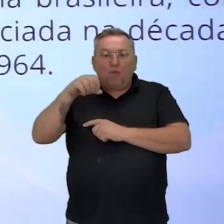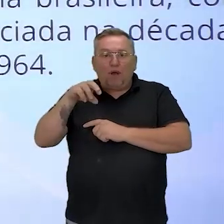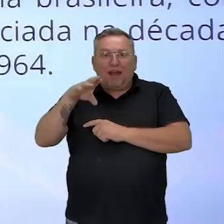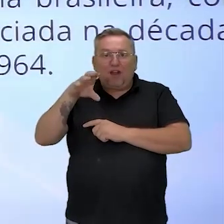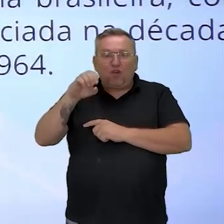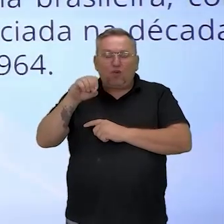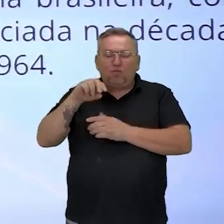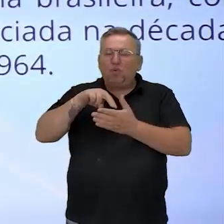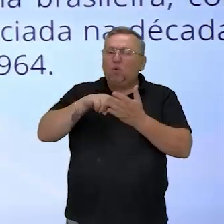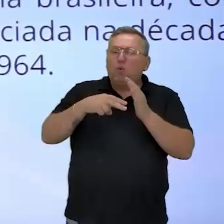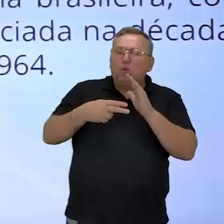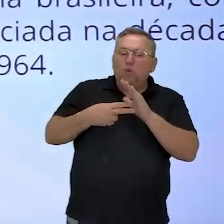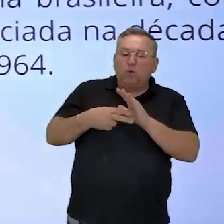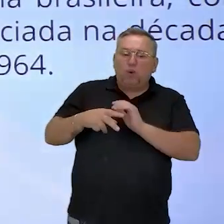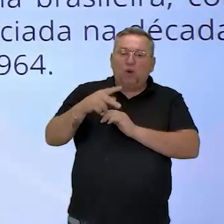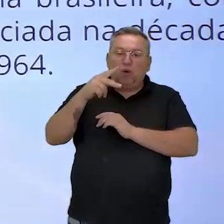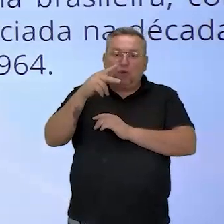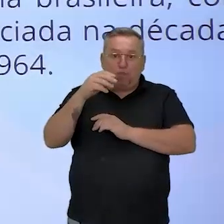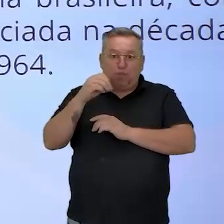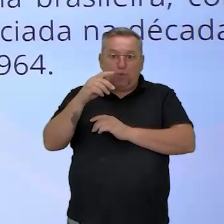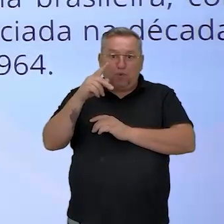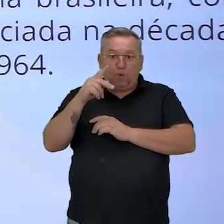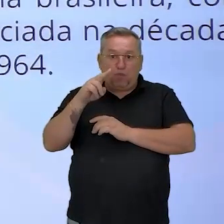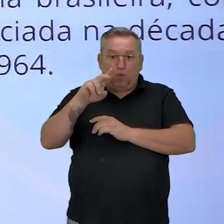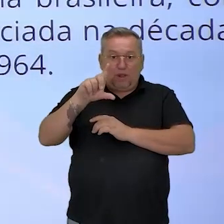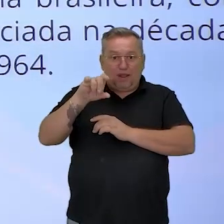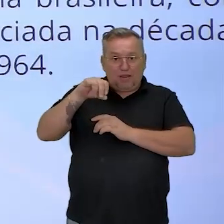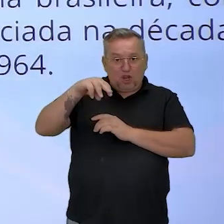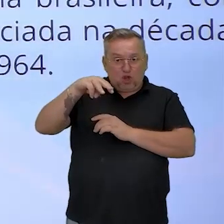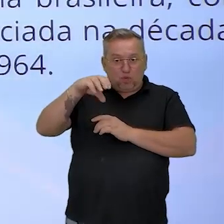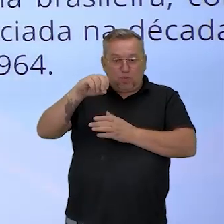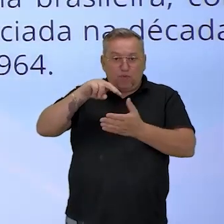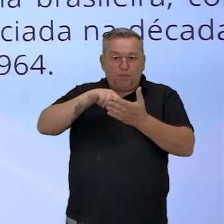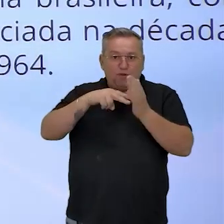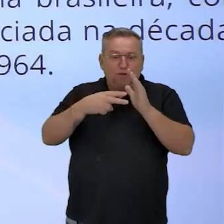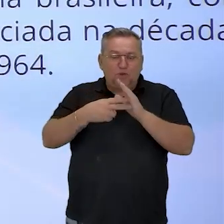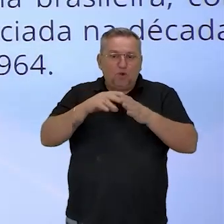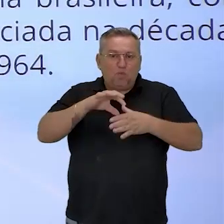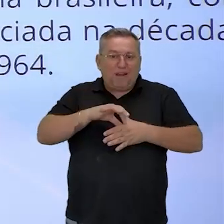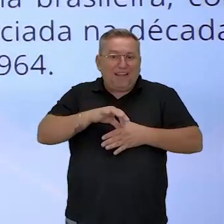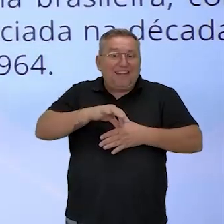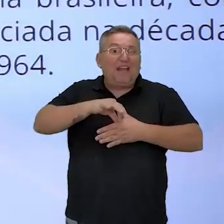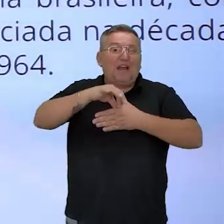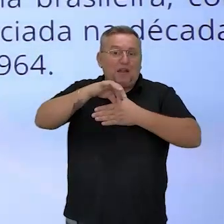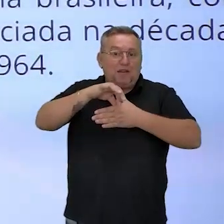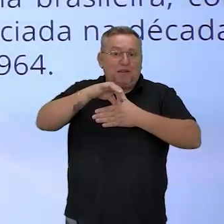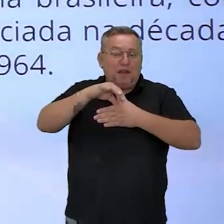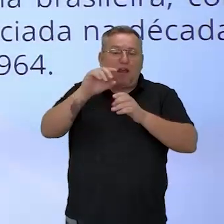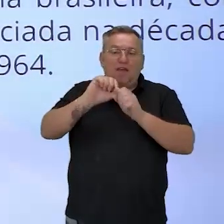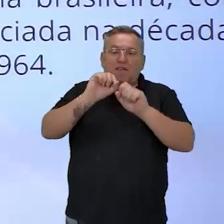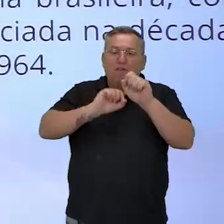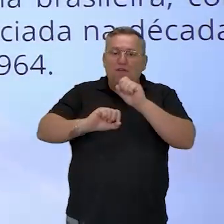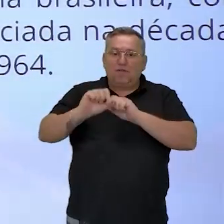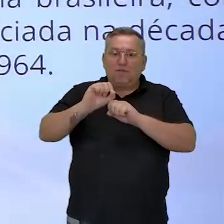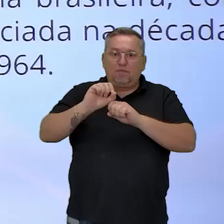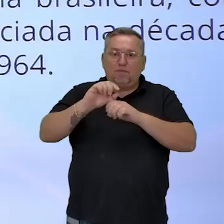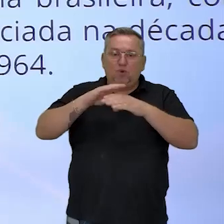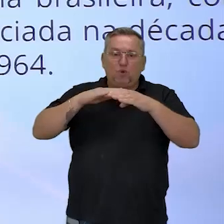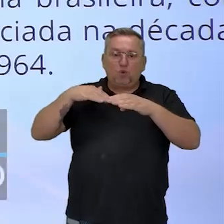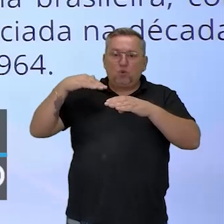Populismo, do ponto de vista conceitual, significa uma liderança política que passa por cima